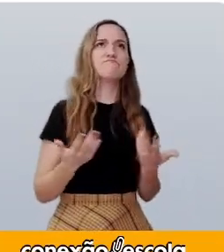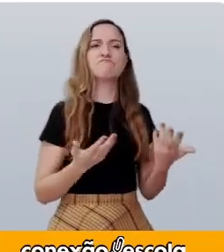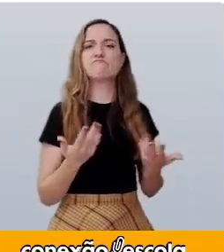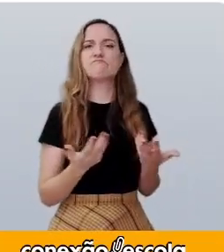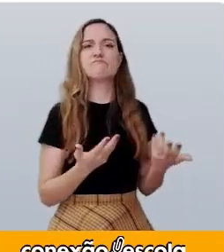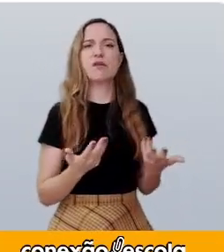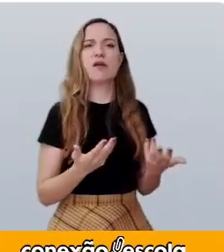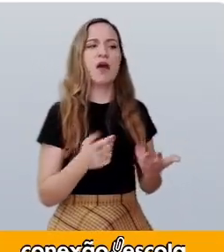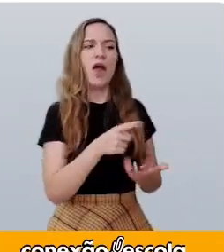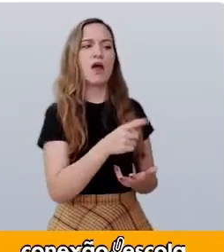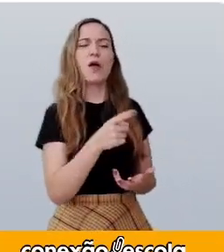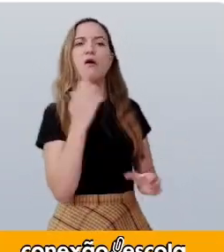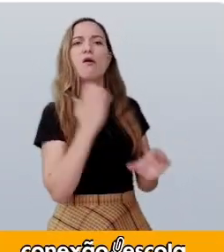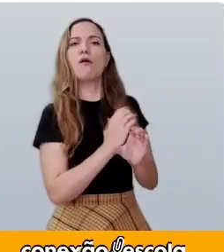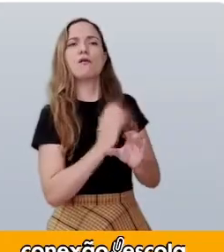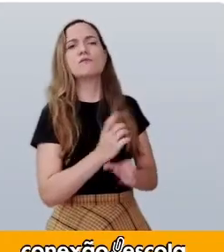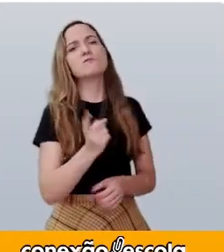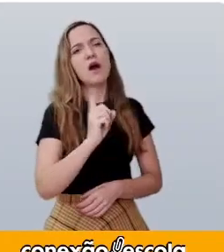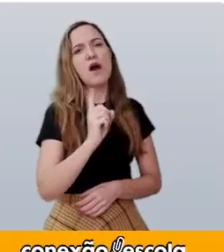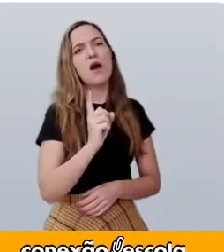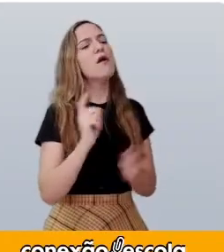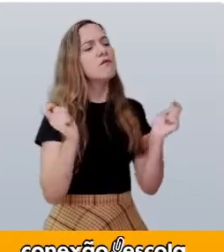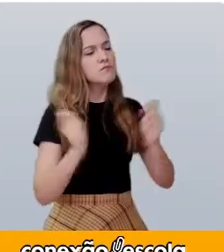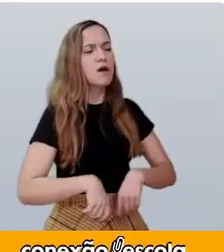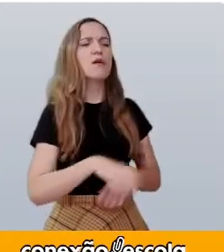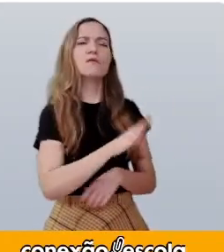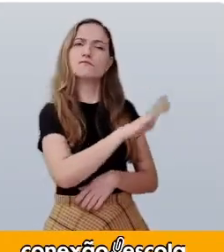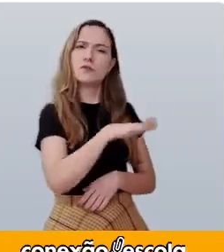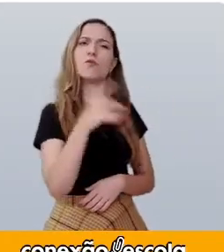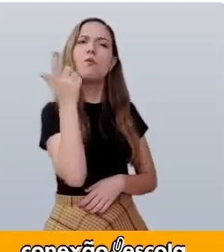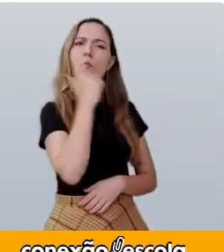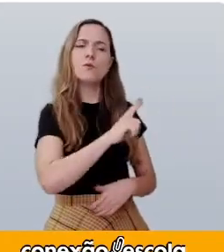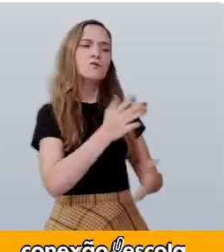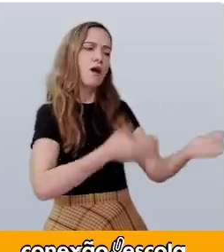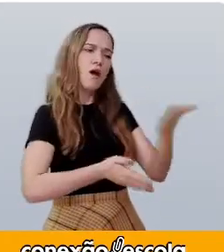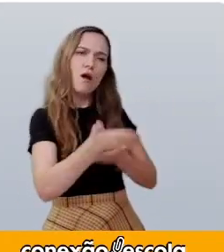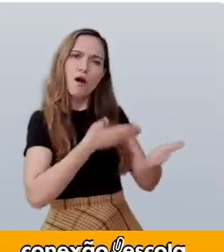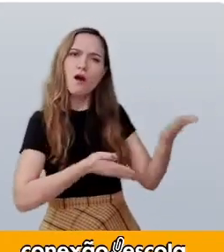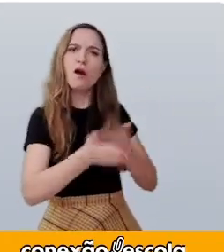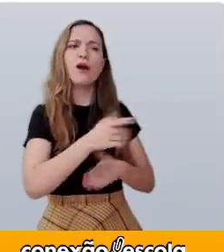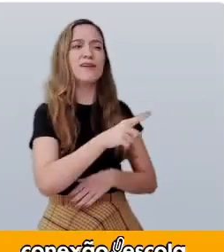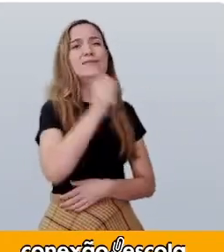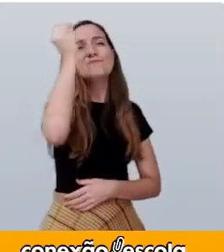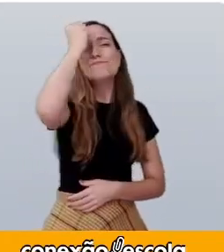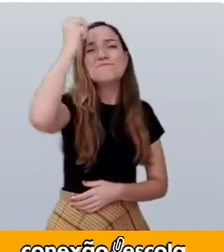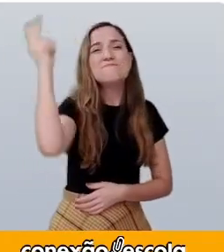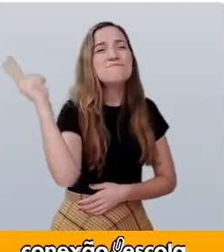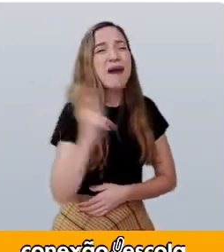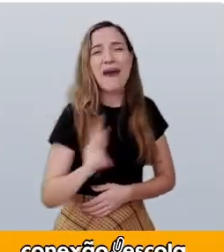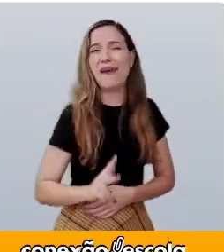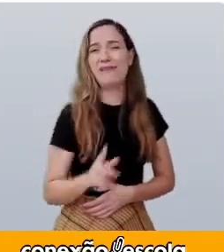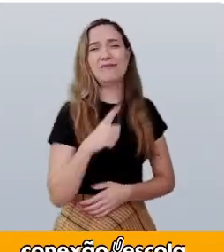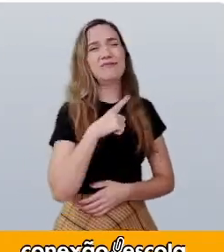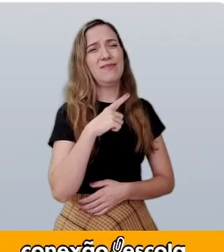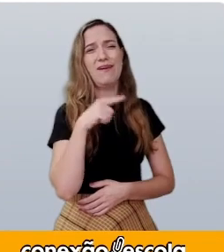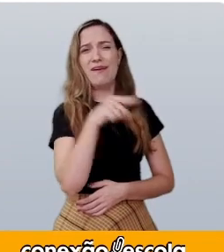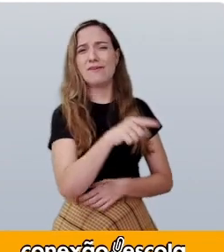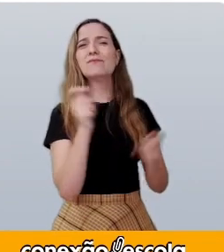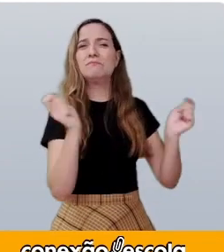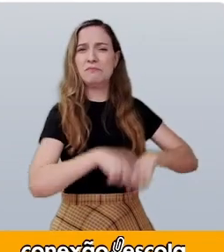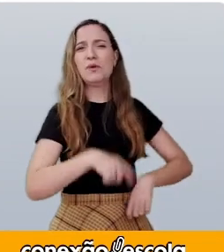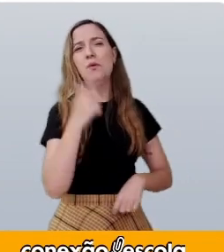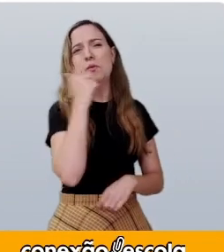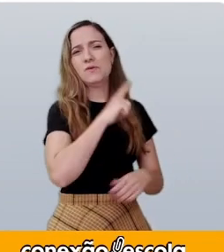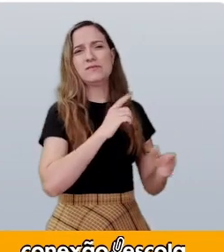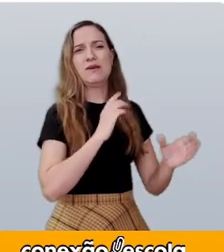e que não compreende as coisas. A criança entende tudo. A criança é muito mais esperta do que os adultos pensam. Bom, se a